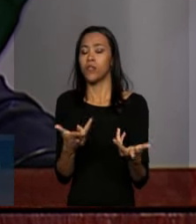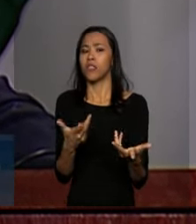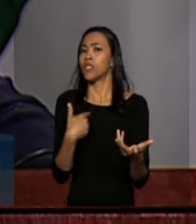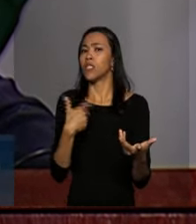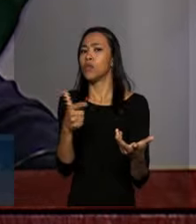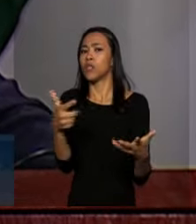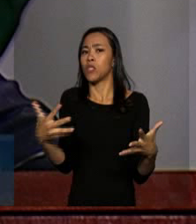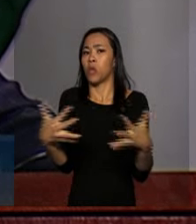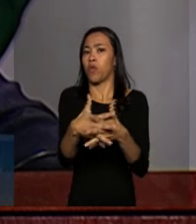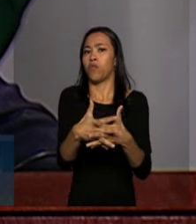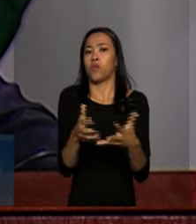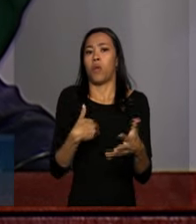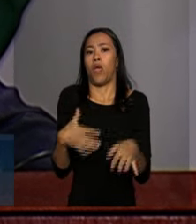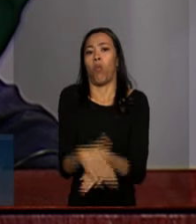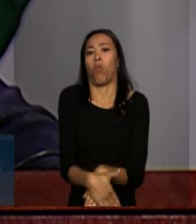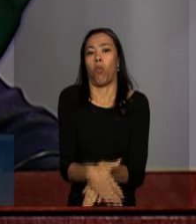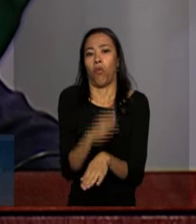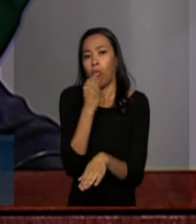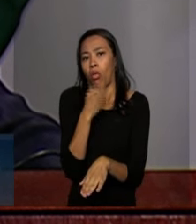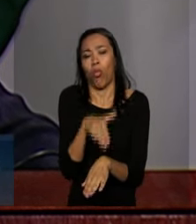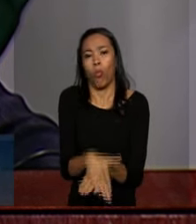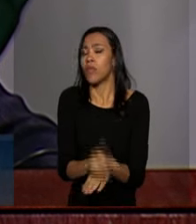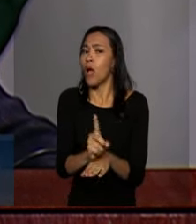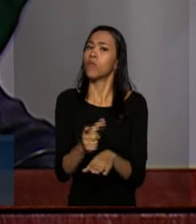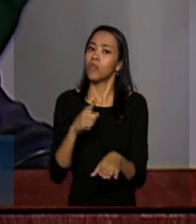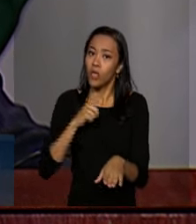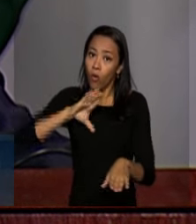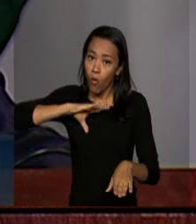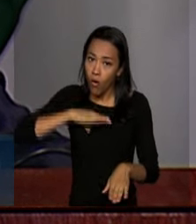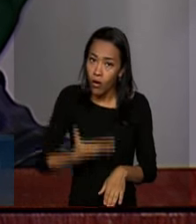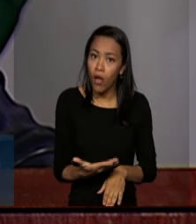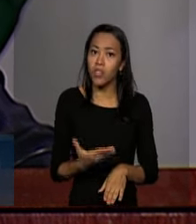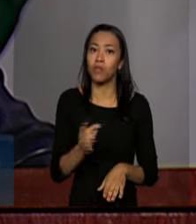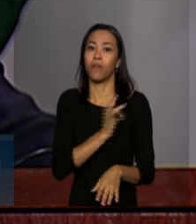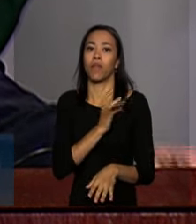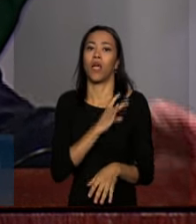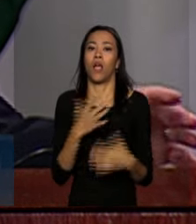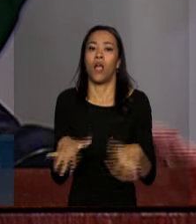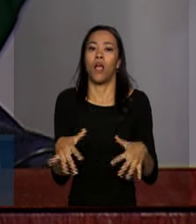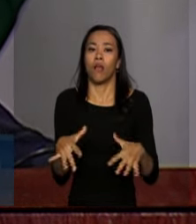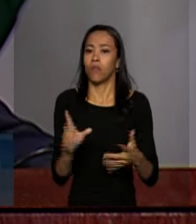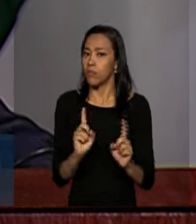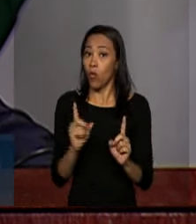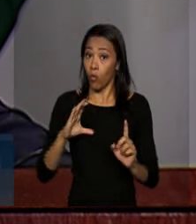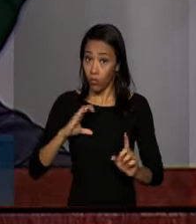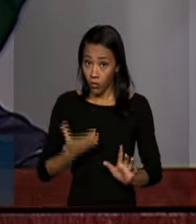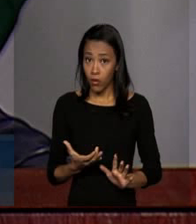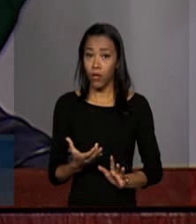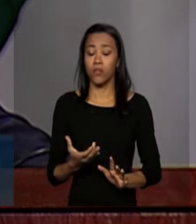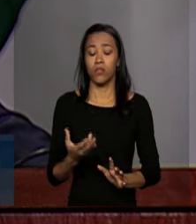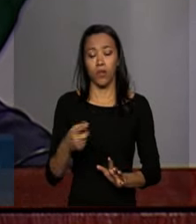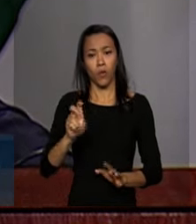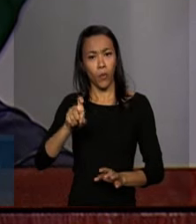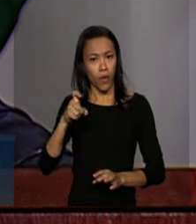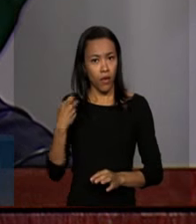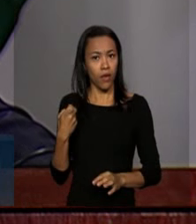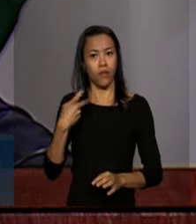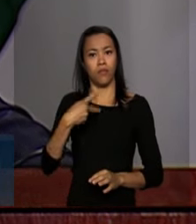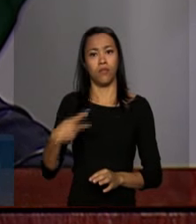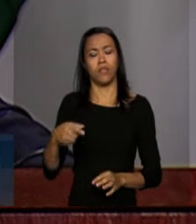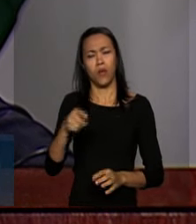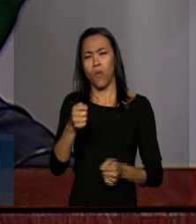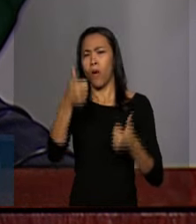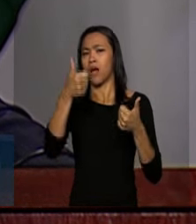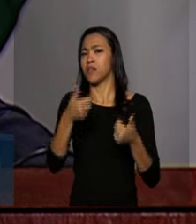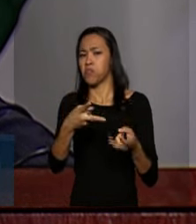com subserviência, e coragem, que nada tem a ver com temeridade. Êxitos diplomáticos quase sempre passam